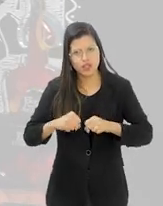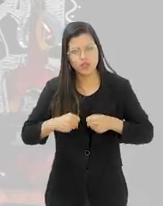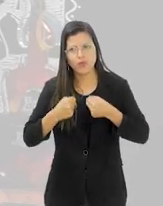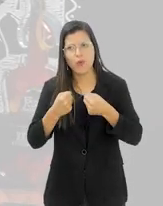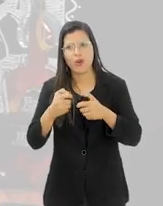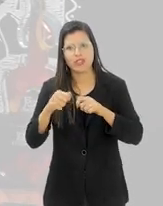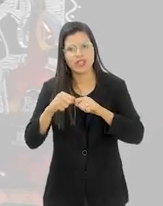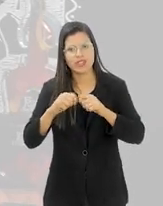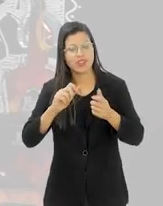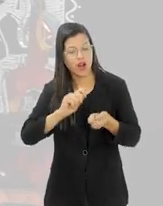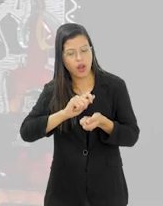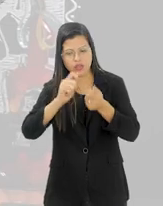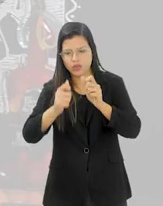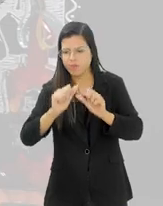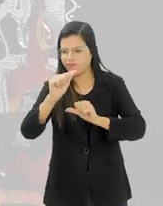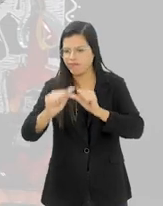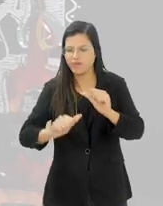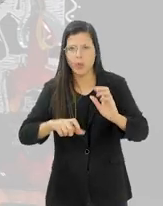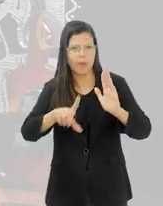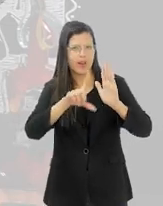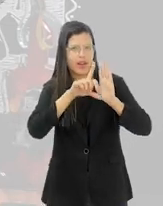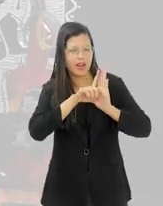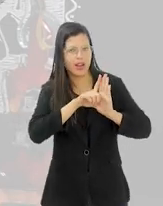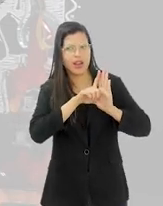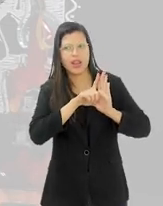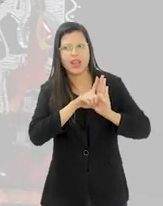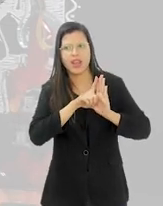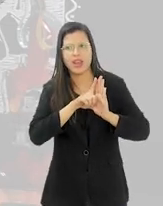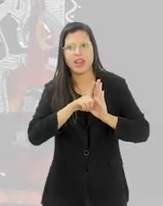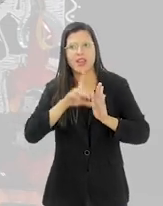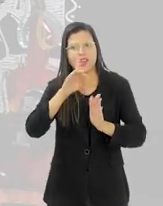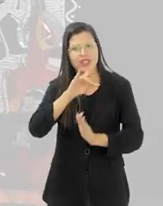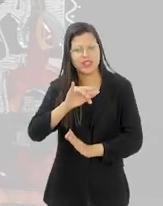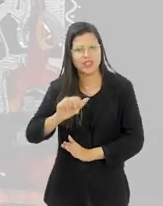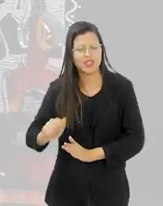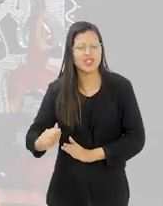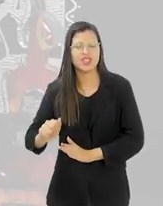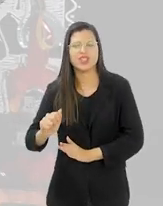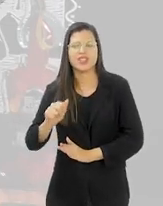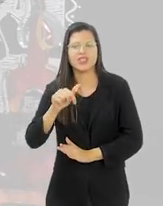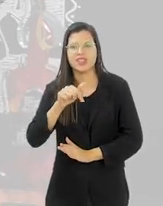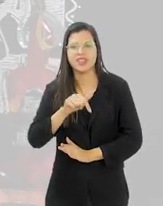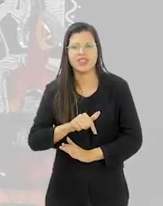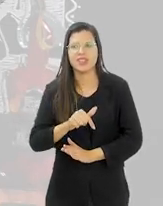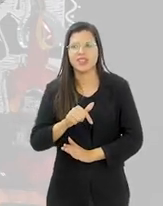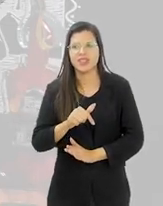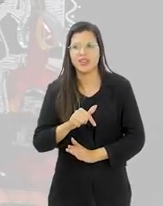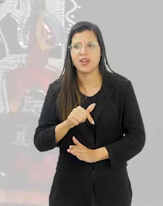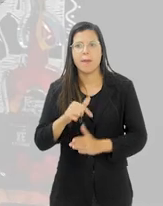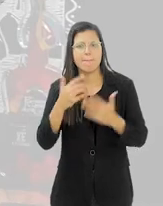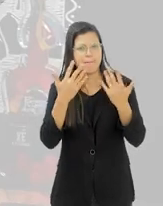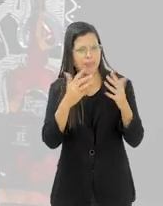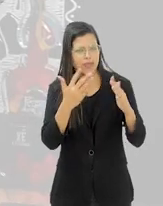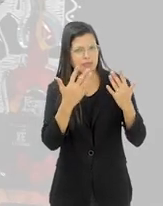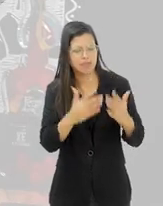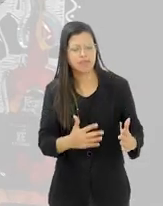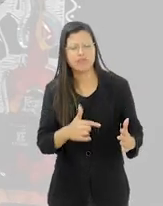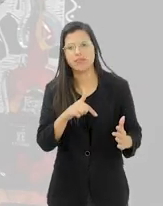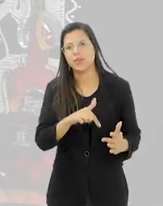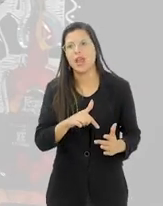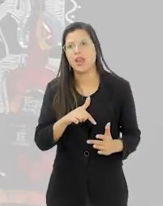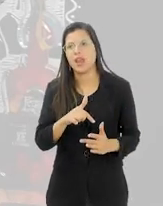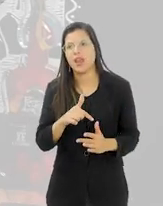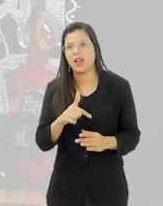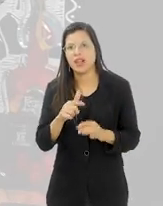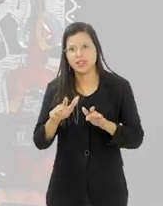corre atrás de transformar isso em lei, em datas fixas, e, enfim, acho que você está de parabéns por